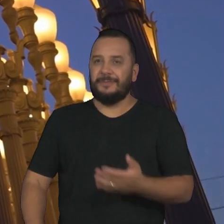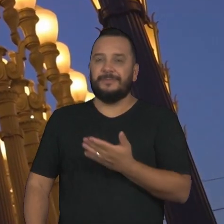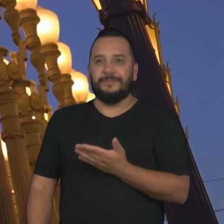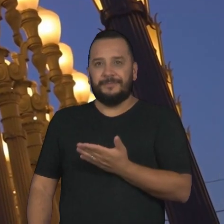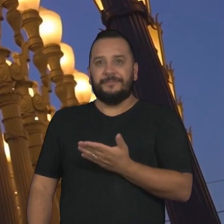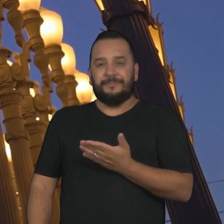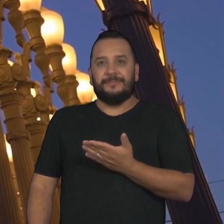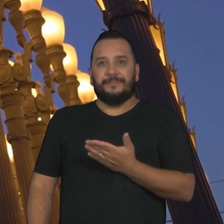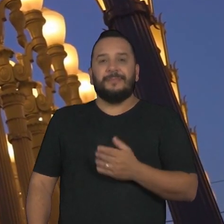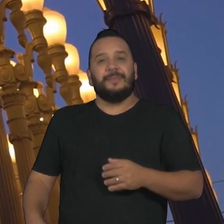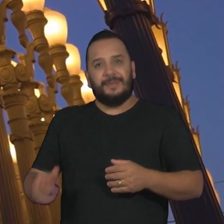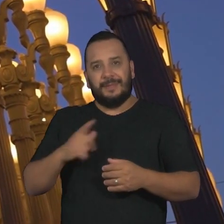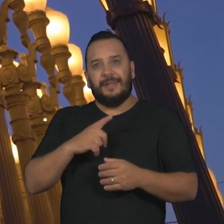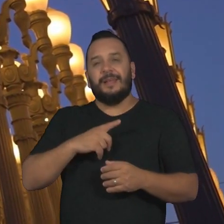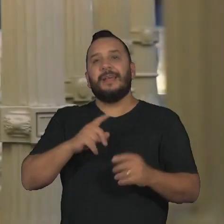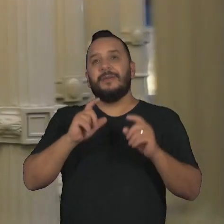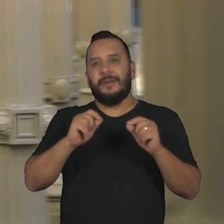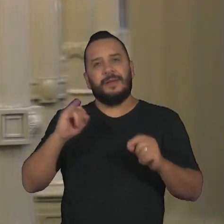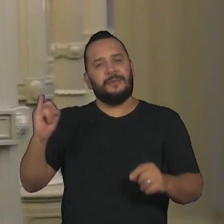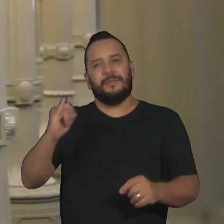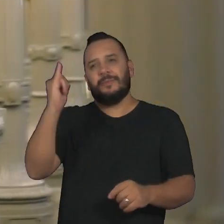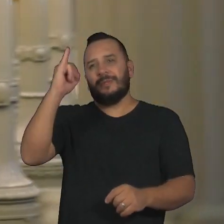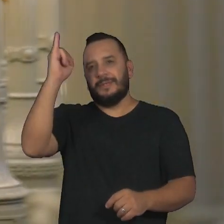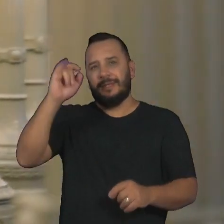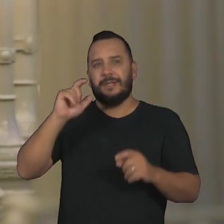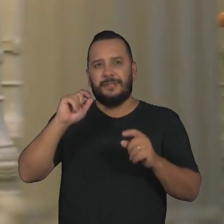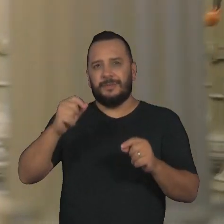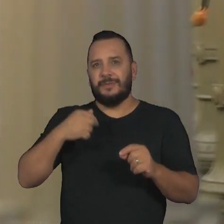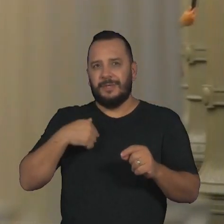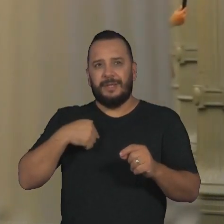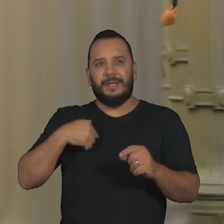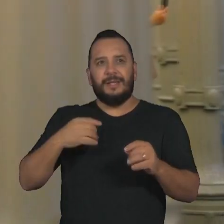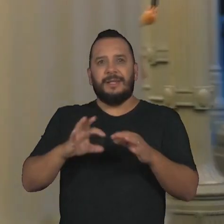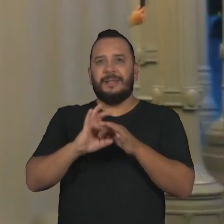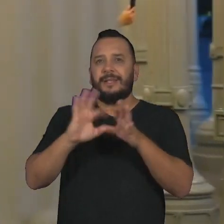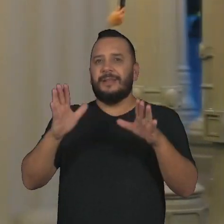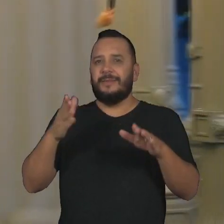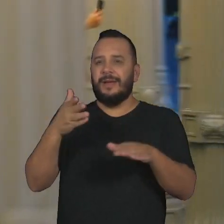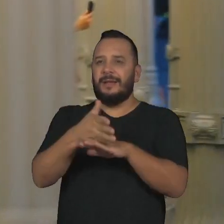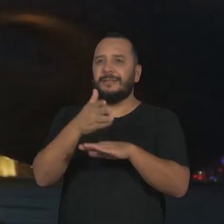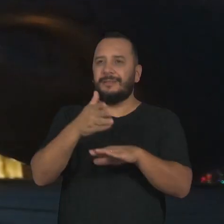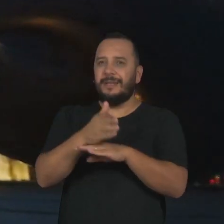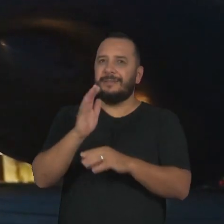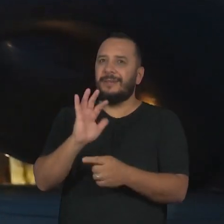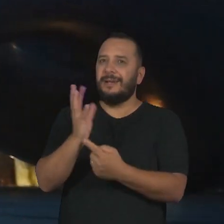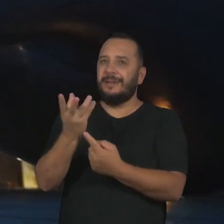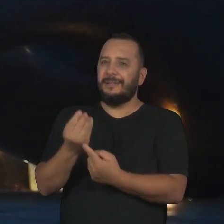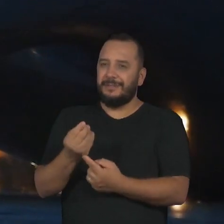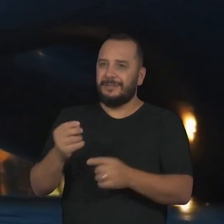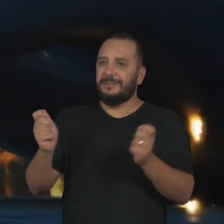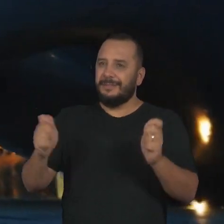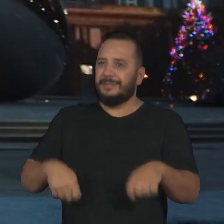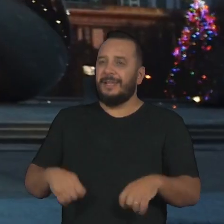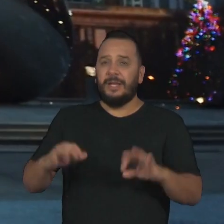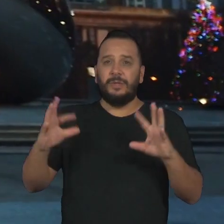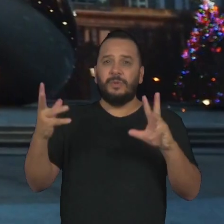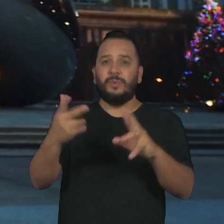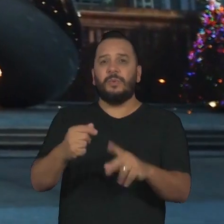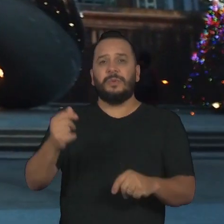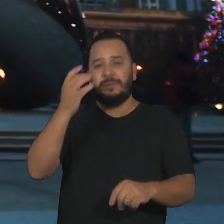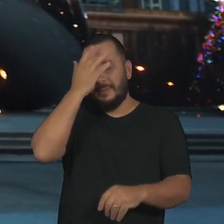Ela desempenha papel fundamental na democratização do acesso às obras de arte, permitindo que